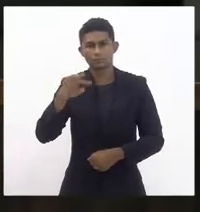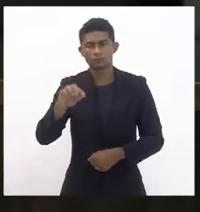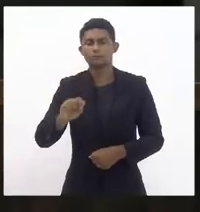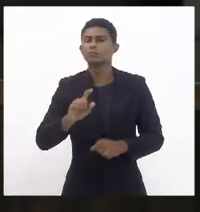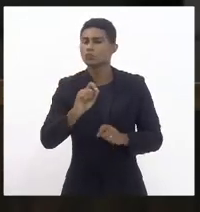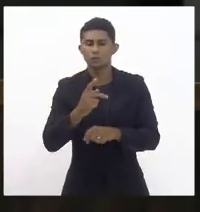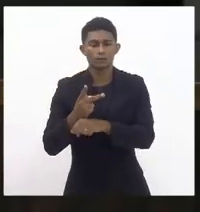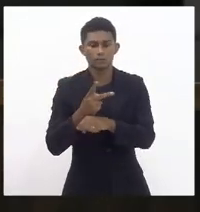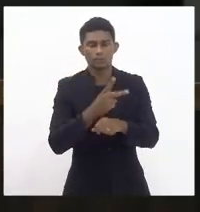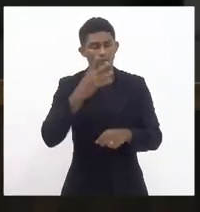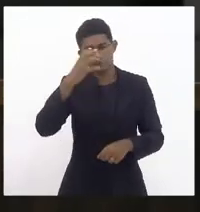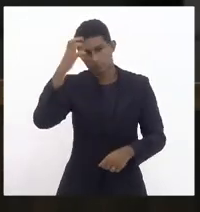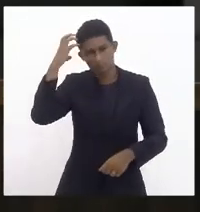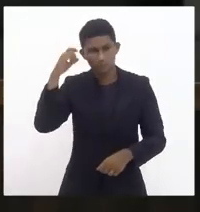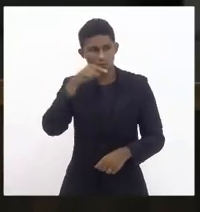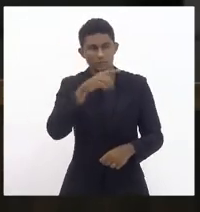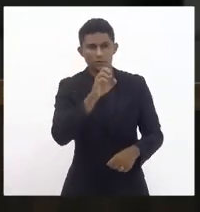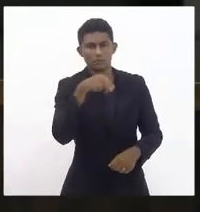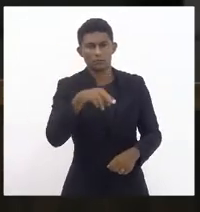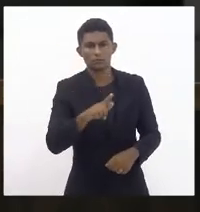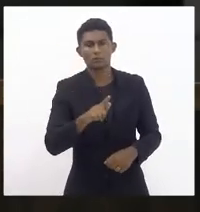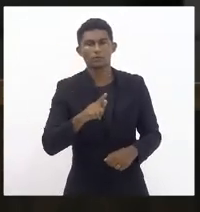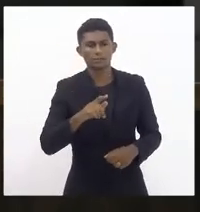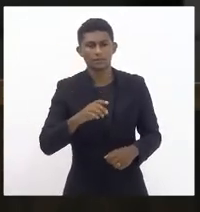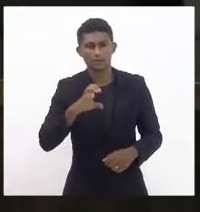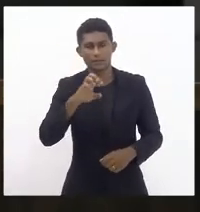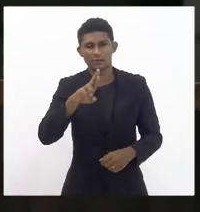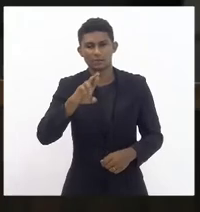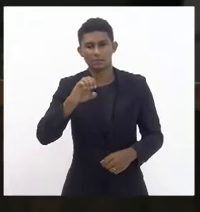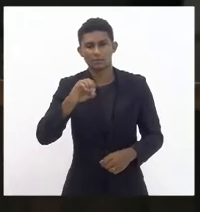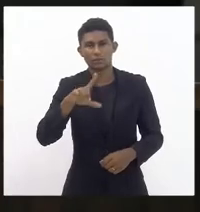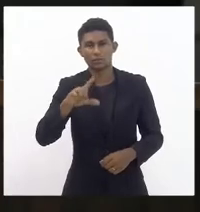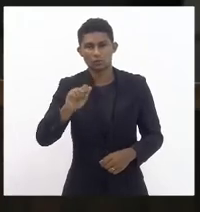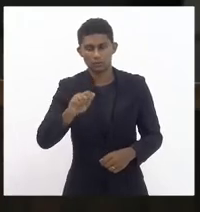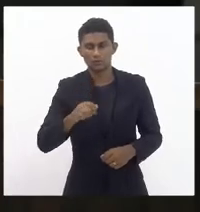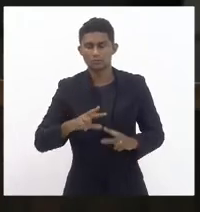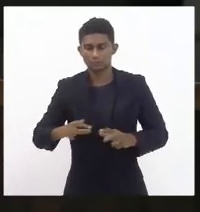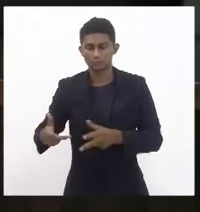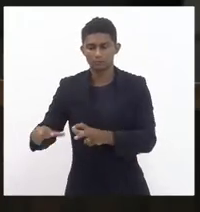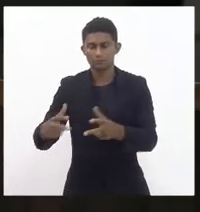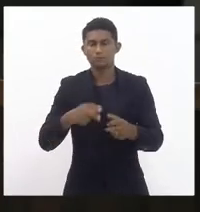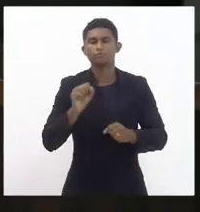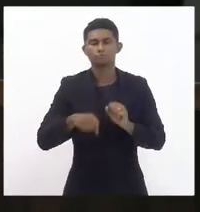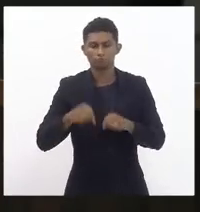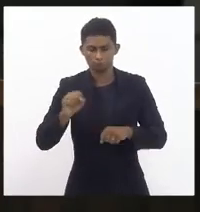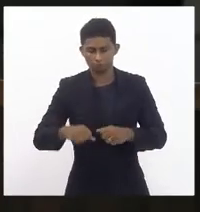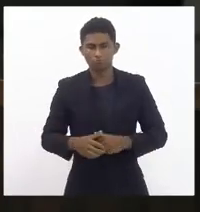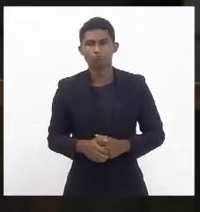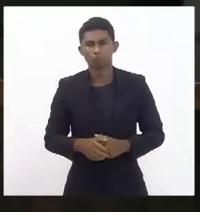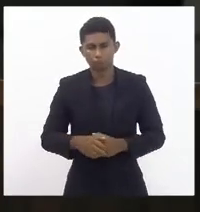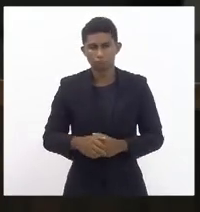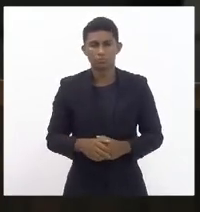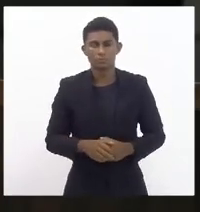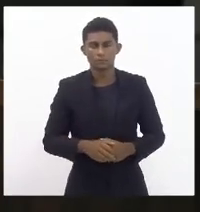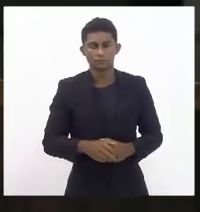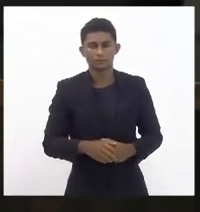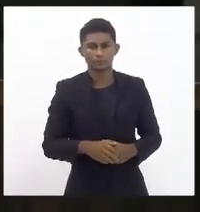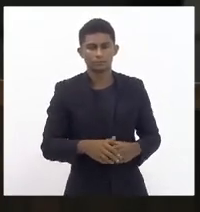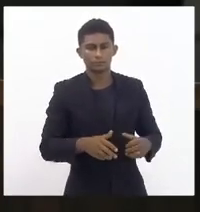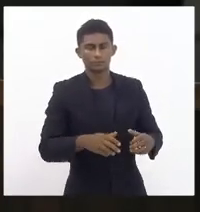Marielle Franco aonde crioula parte da comissão de normas internas e proposições externas favorável ao Deputado Sérgio Fernandes